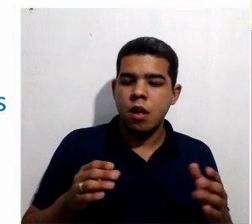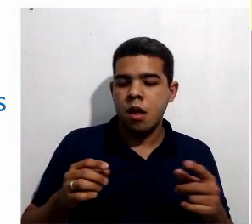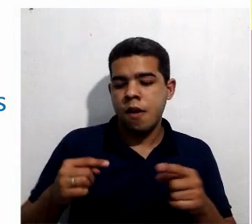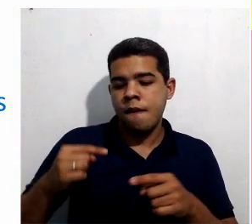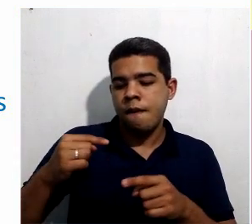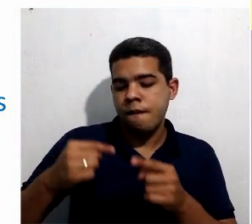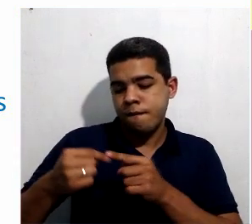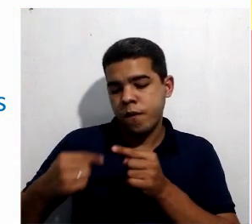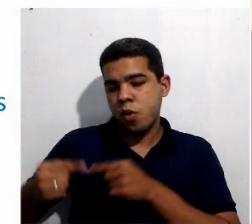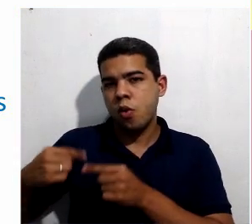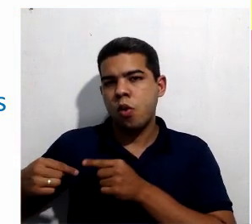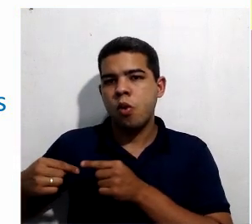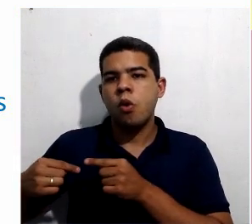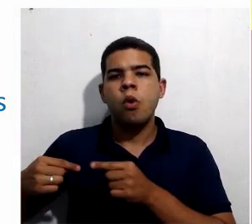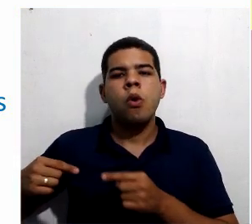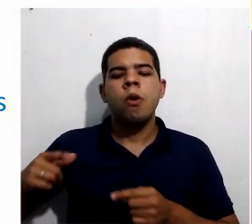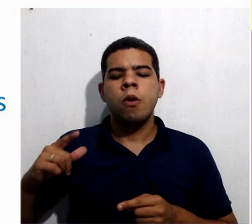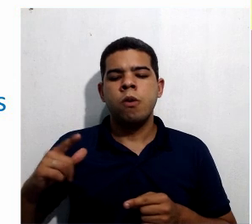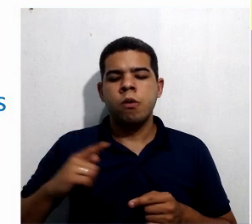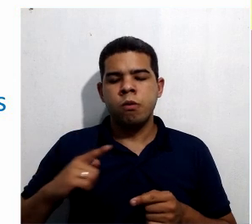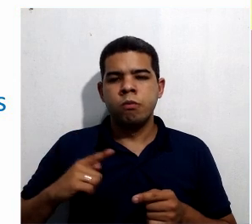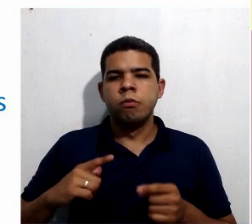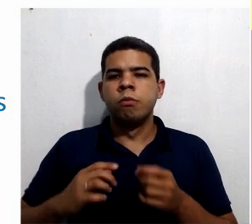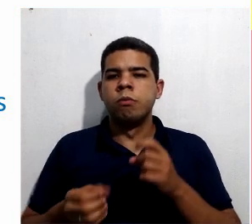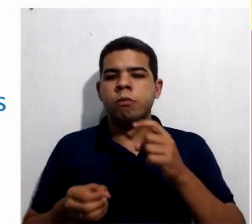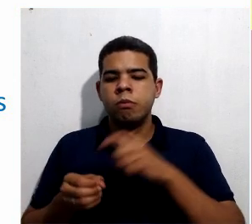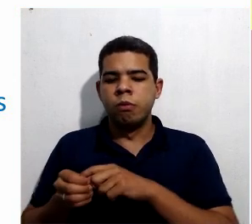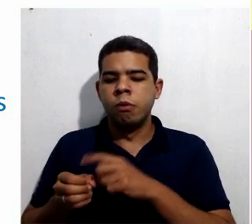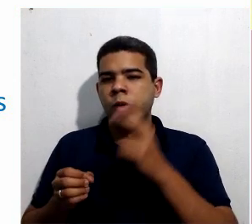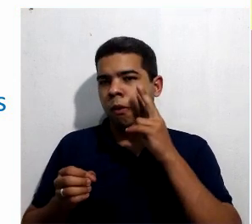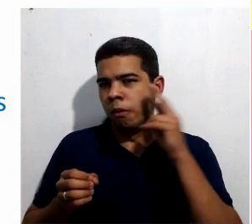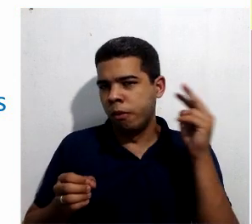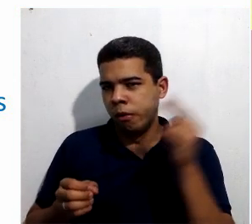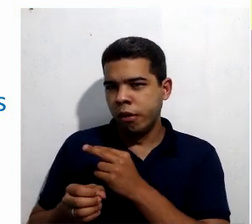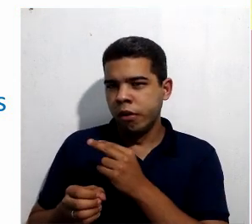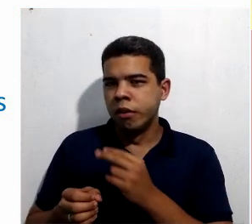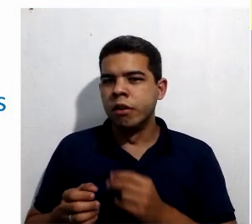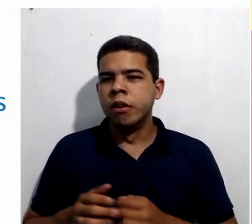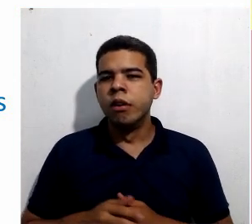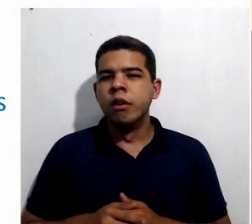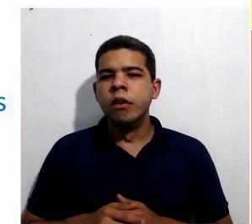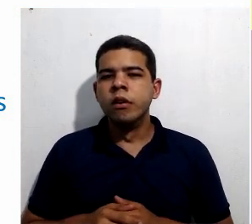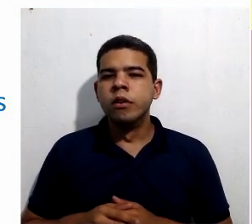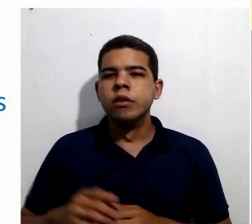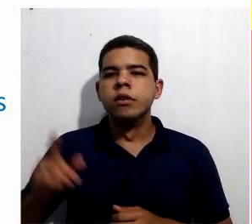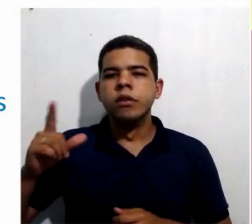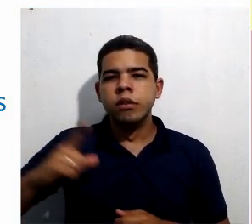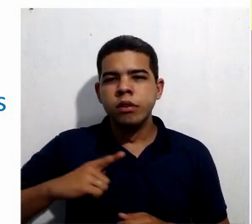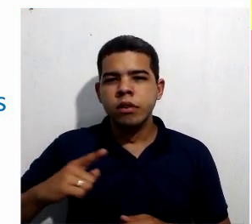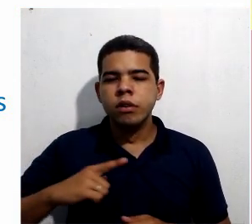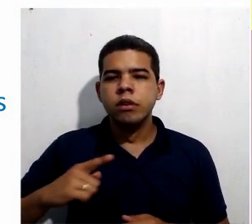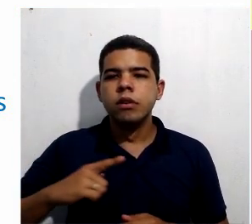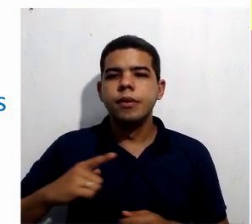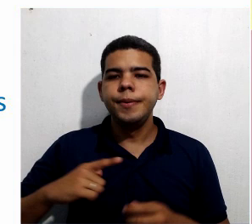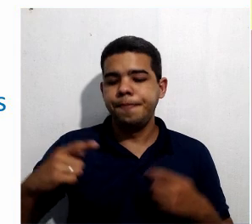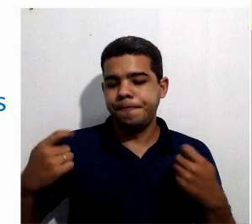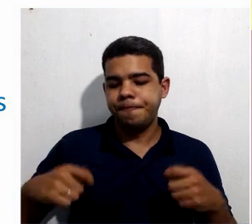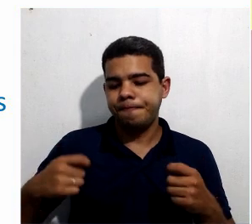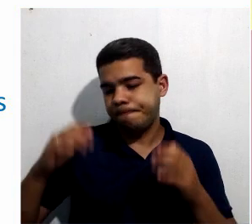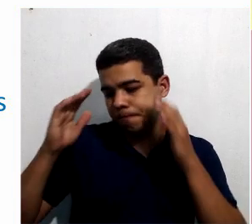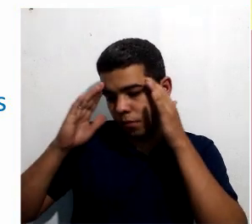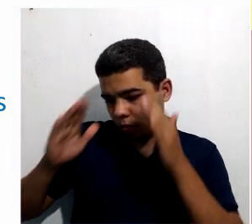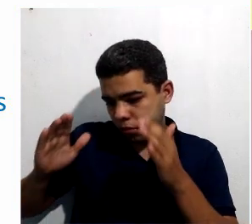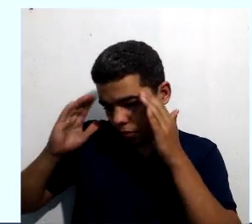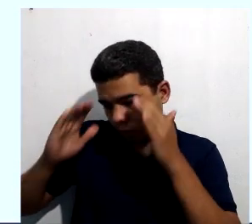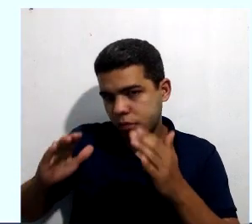pois os termos seguintes necessitam dos termos anteriores. Eles são